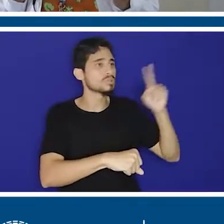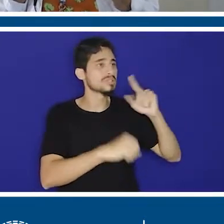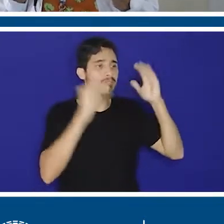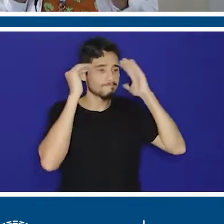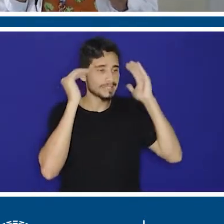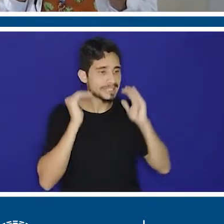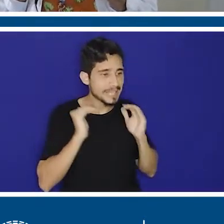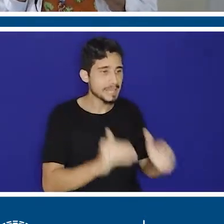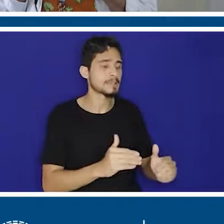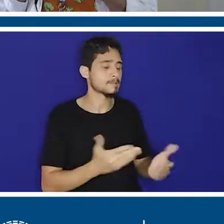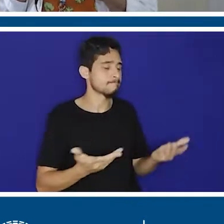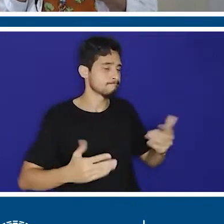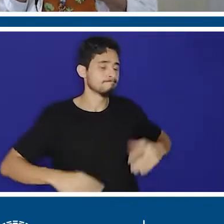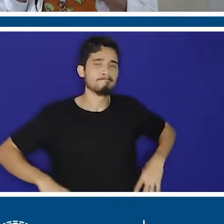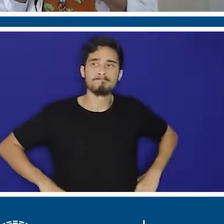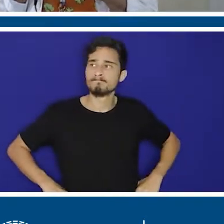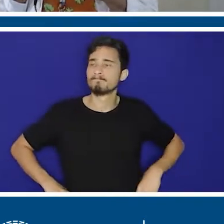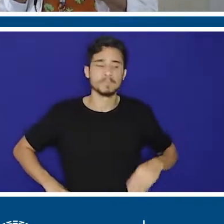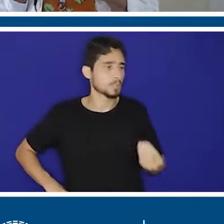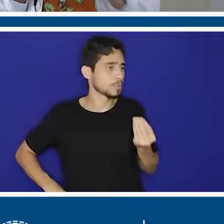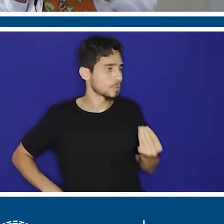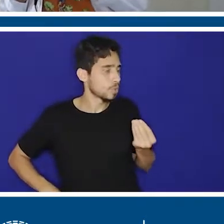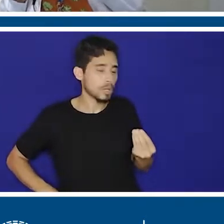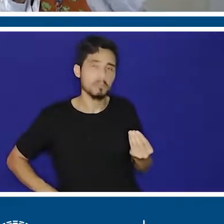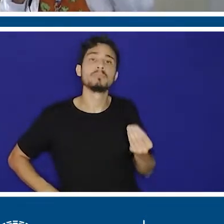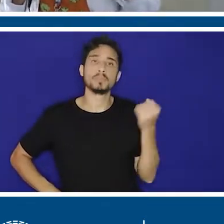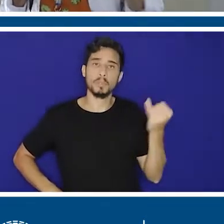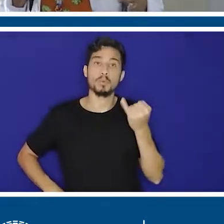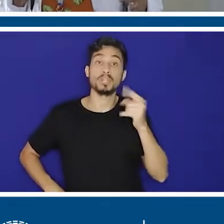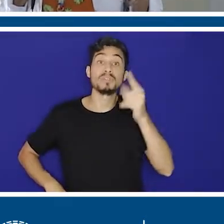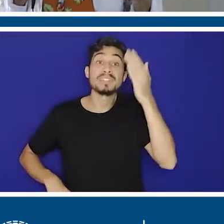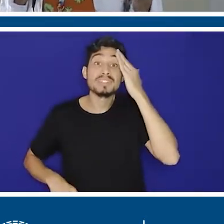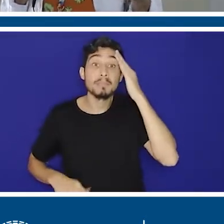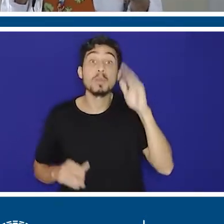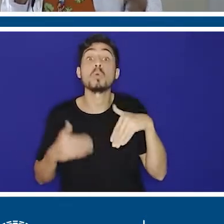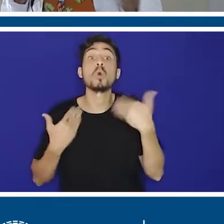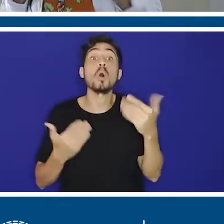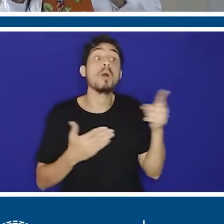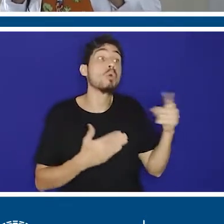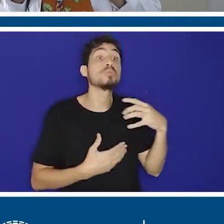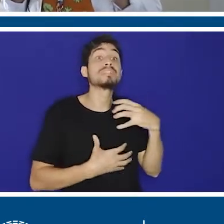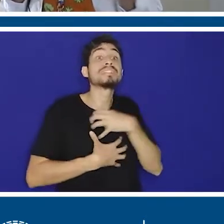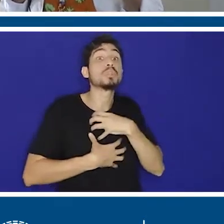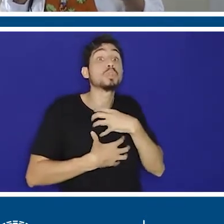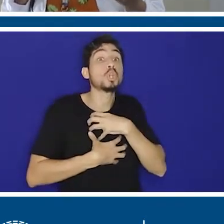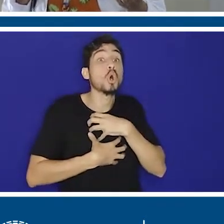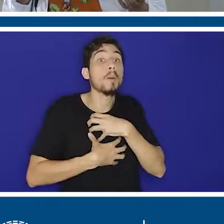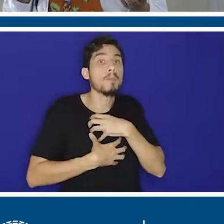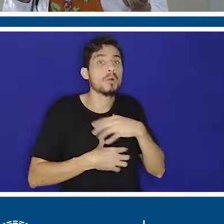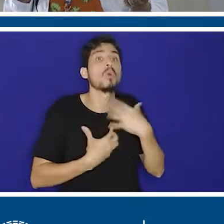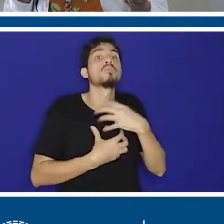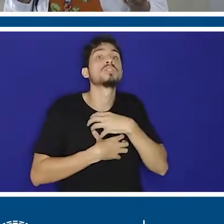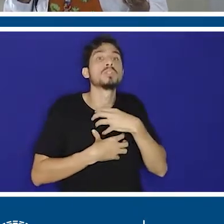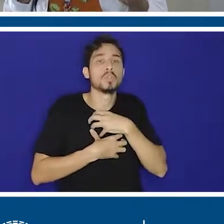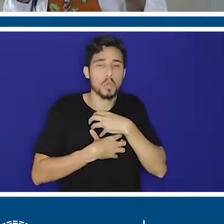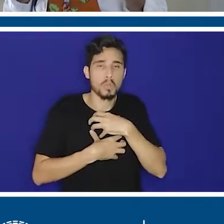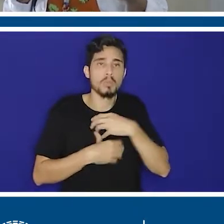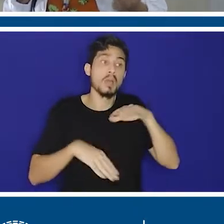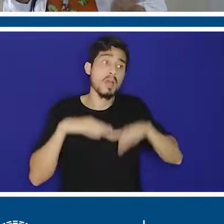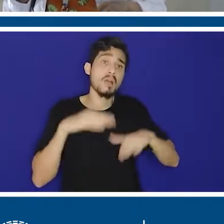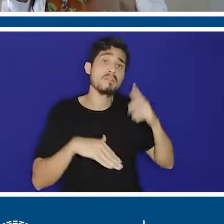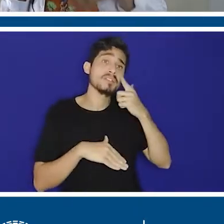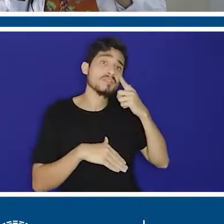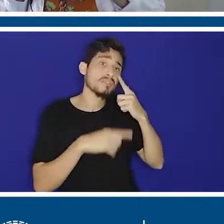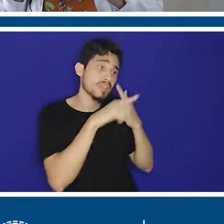naquele momento o que aquele sintoma representa para aquela criança, que às vezes é um chamado, às vezes é uma criança que está